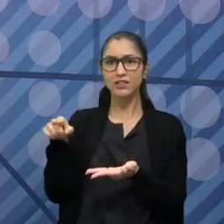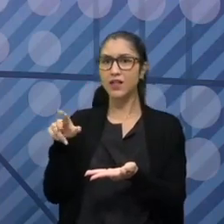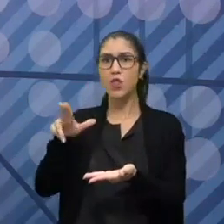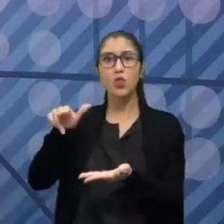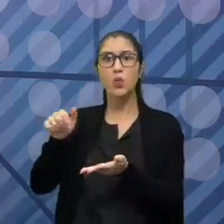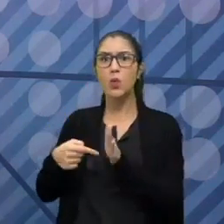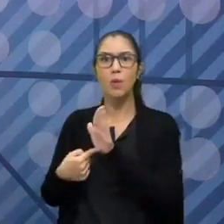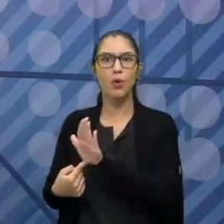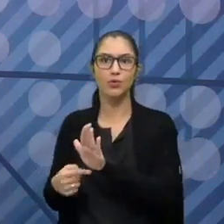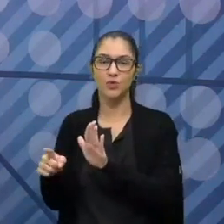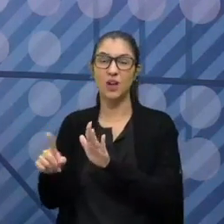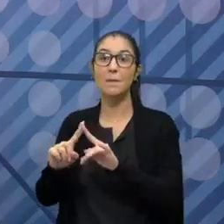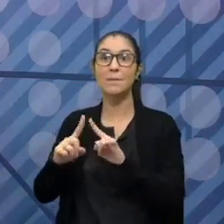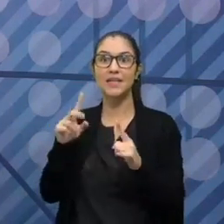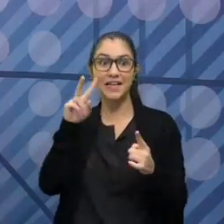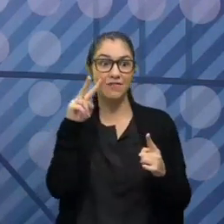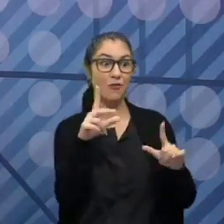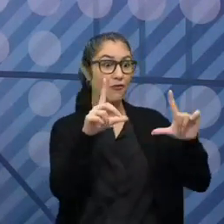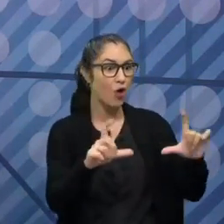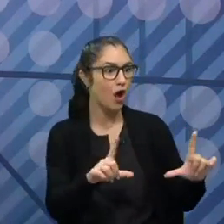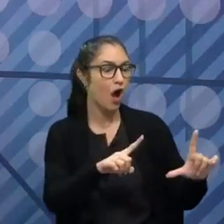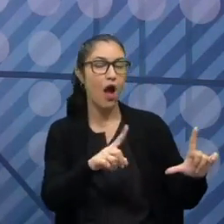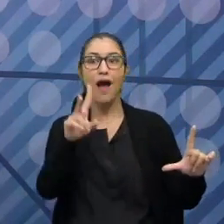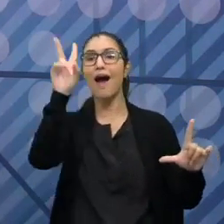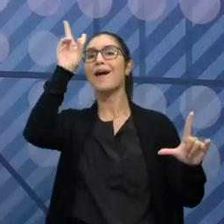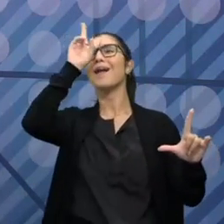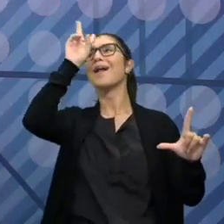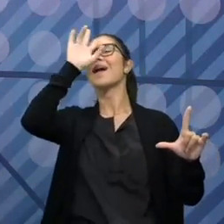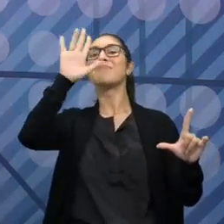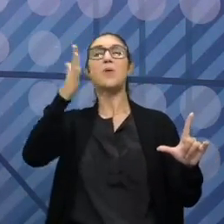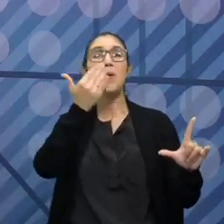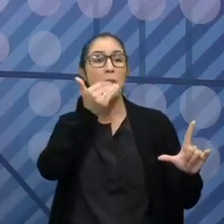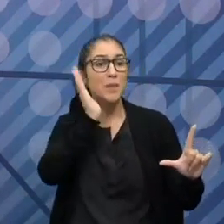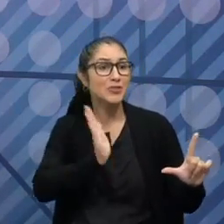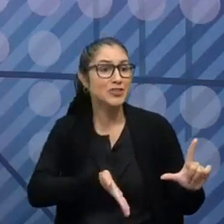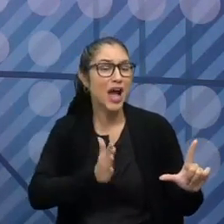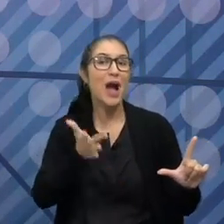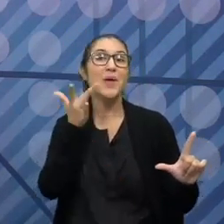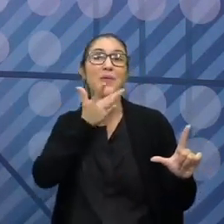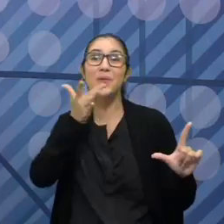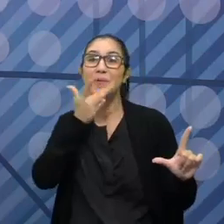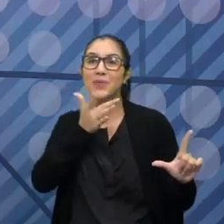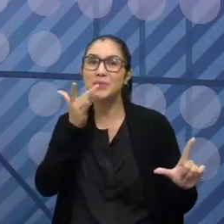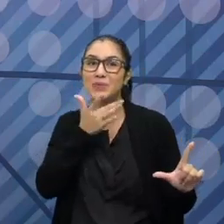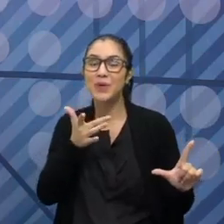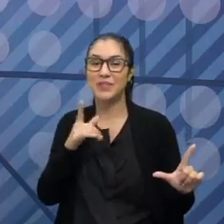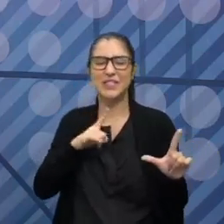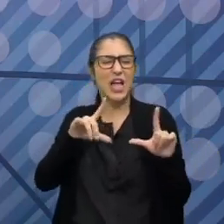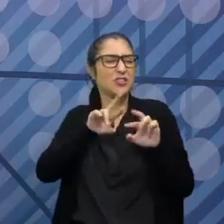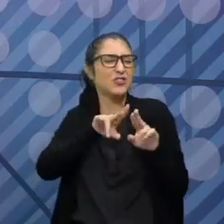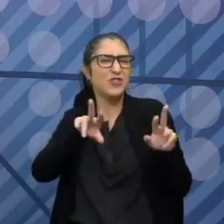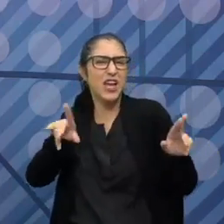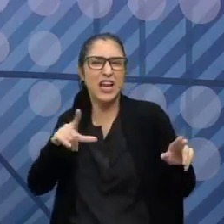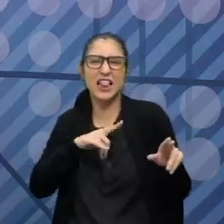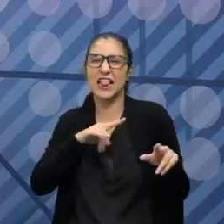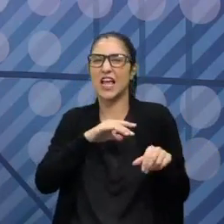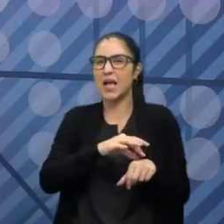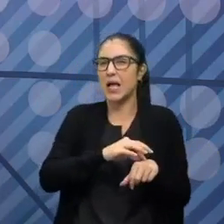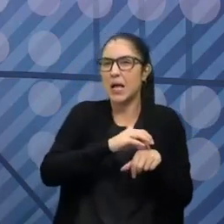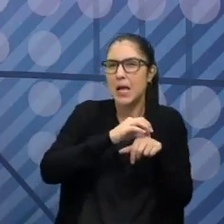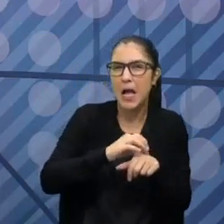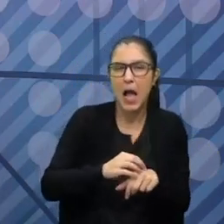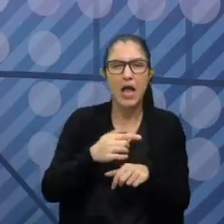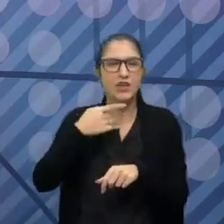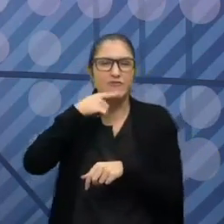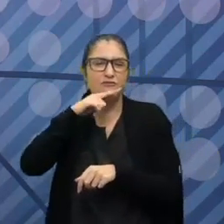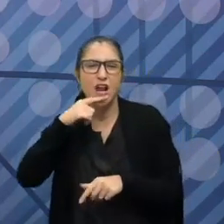ninguém mostrou. Mas na hora que ele viu a imagem, ele lembrou que ele já comeu, ele lembrou que é gostoso. Aí ele lembra que tem diferente, tem de carne, tem